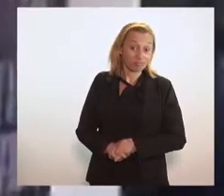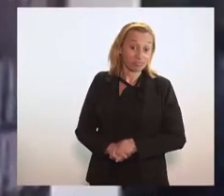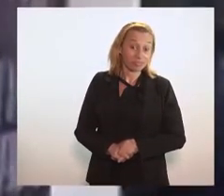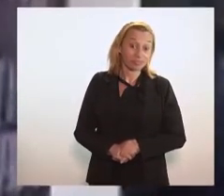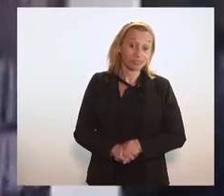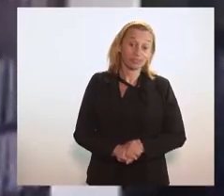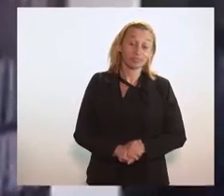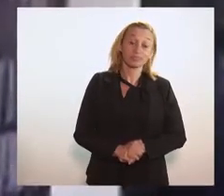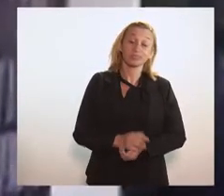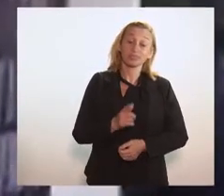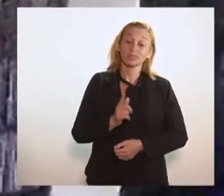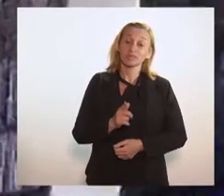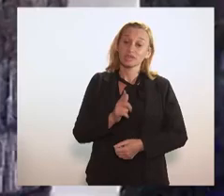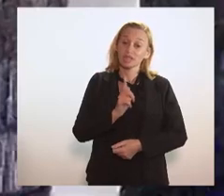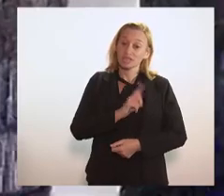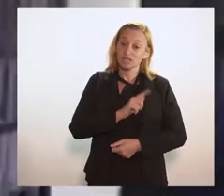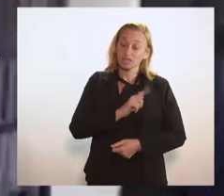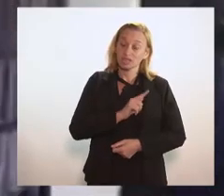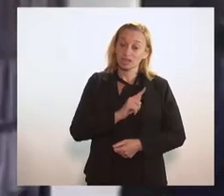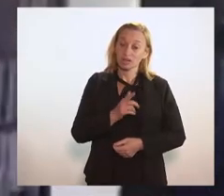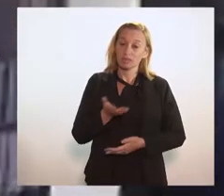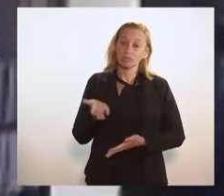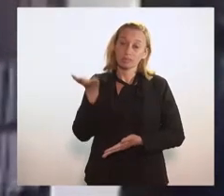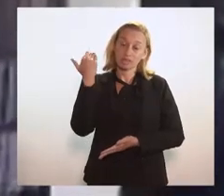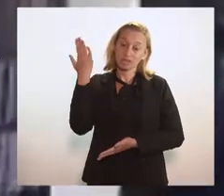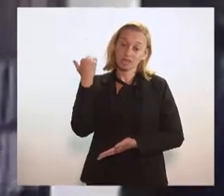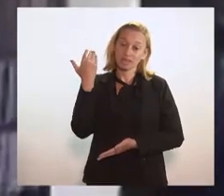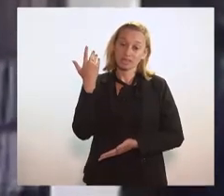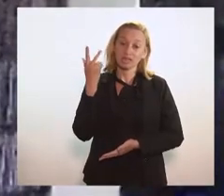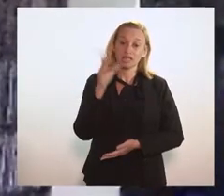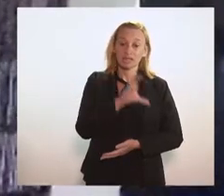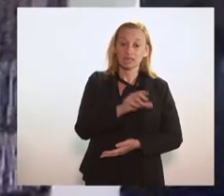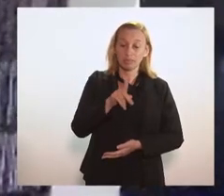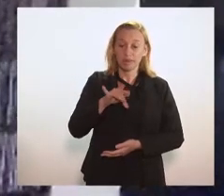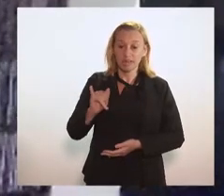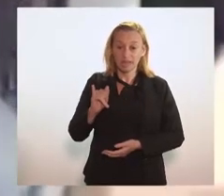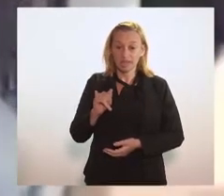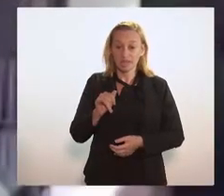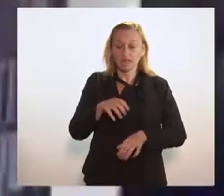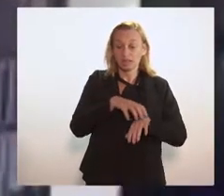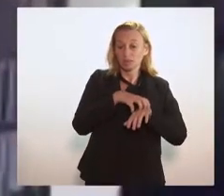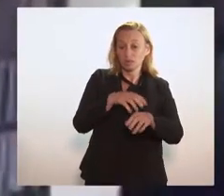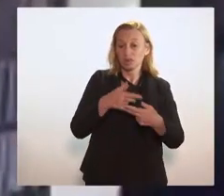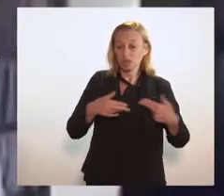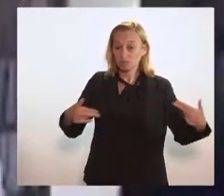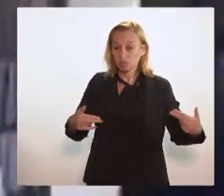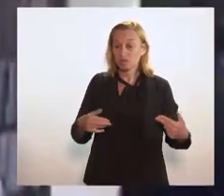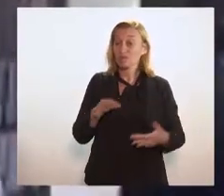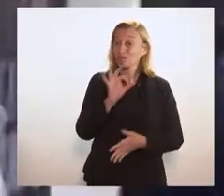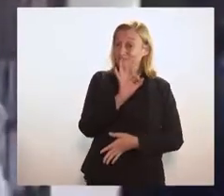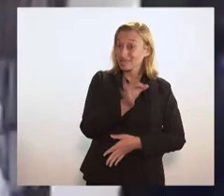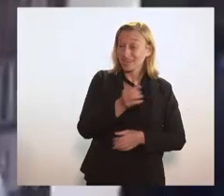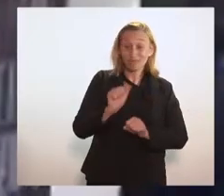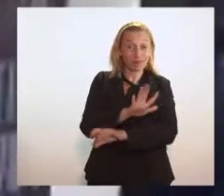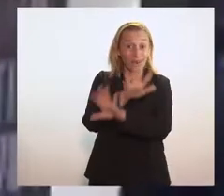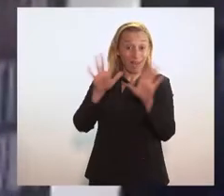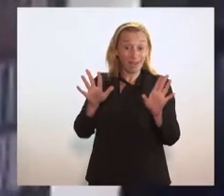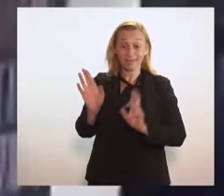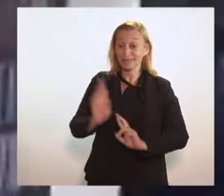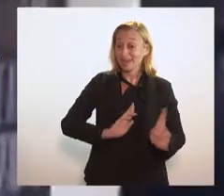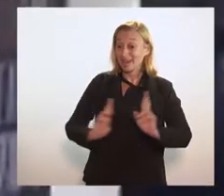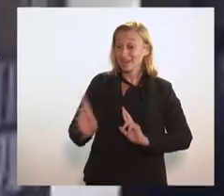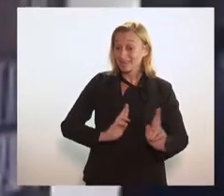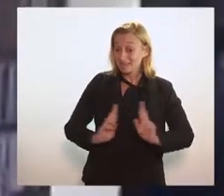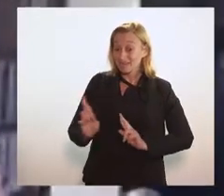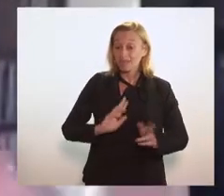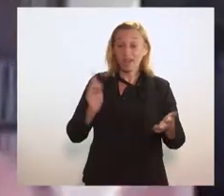a gestão passada, a CPI dos transportes, e ficou muito claro esta relação promíscua que